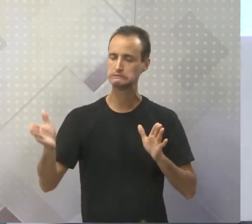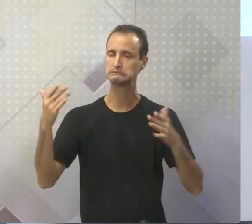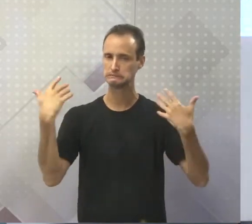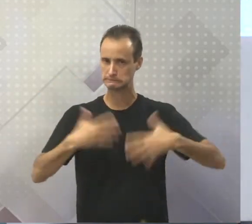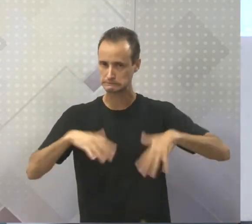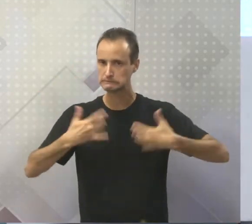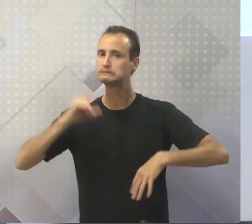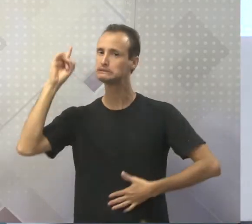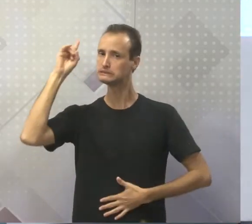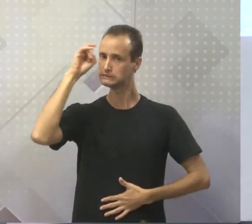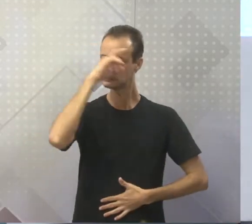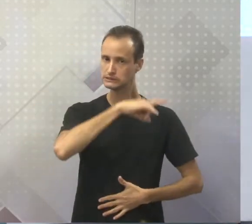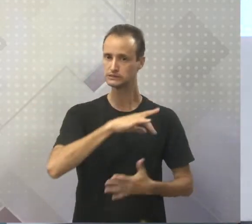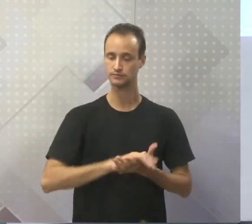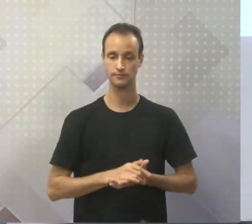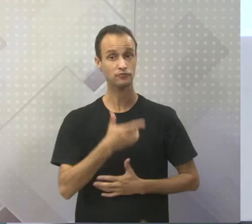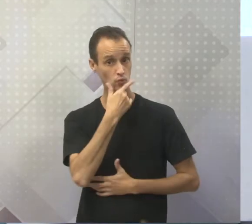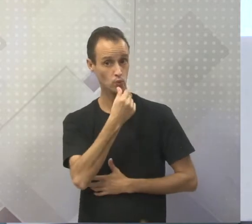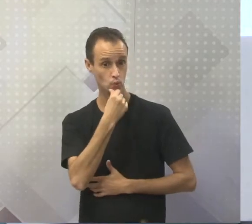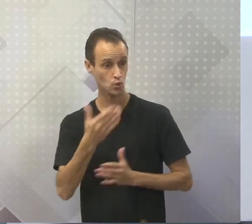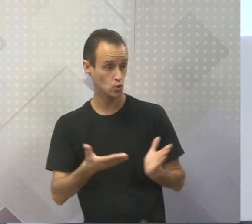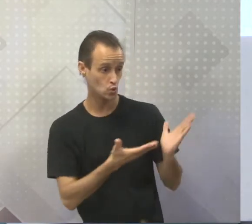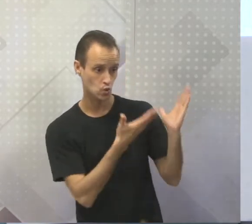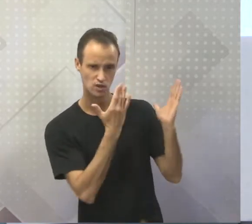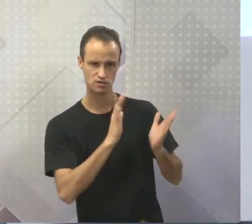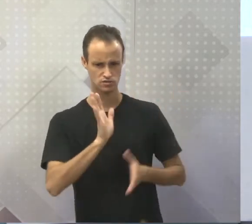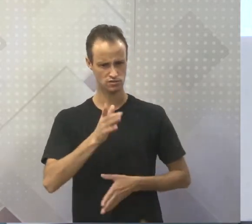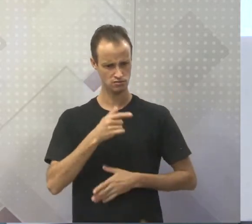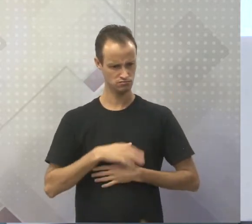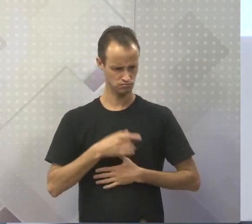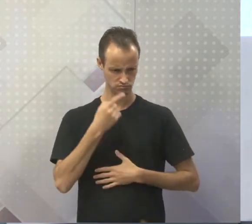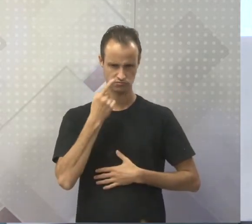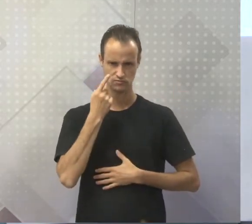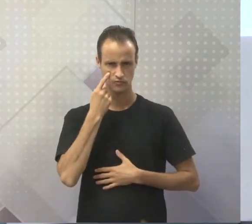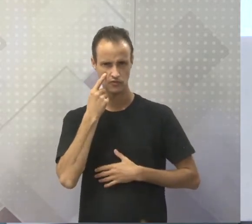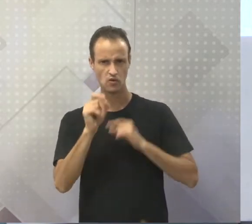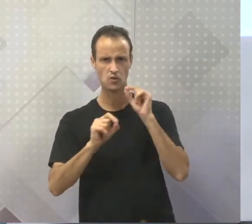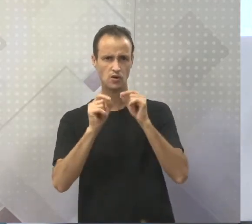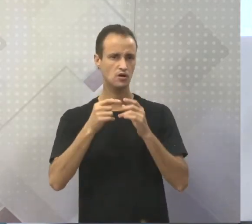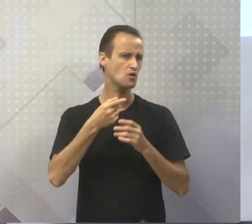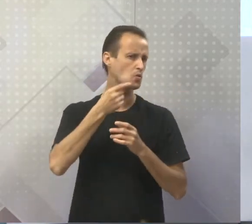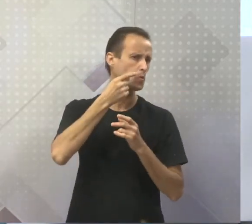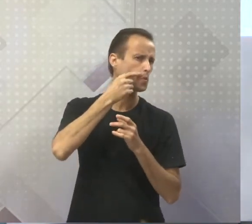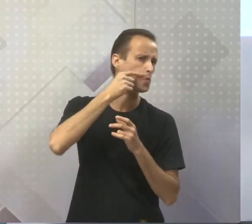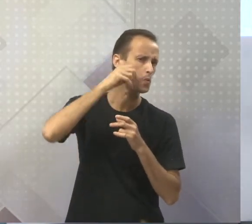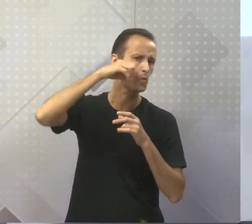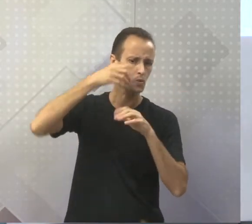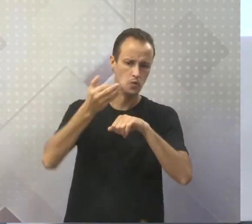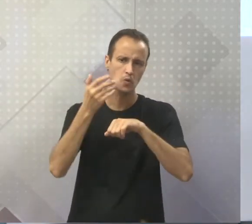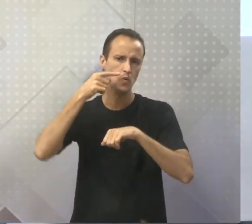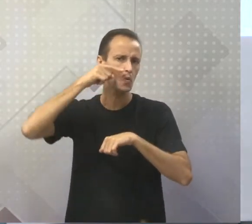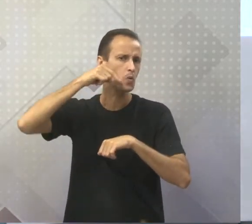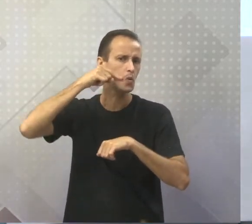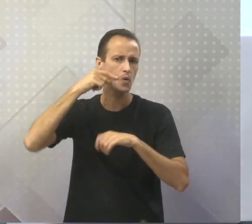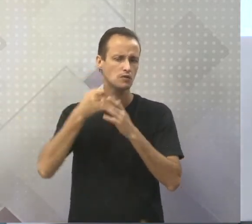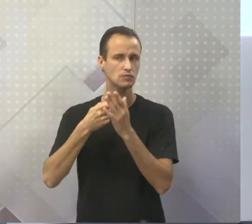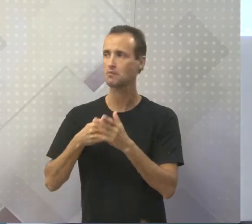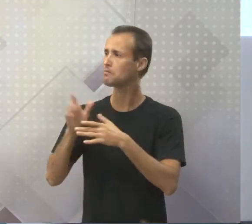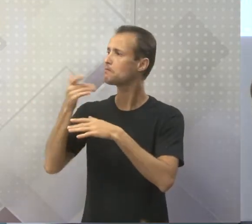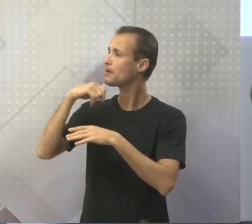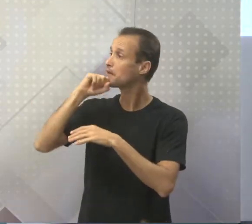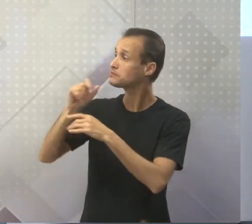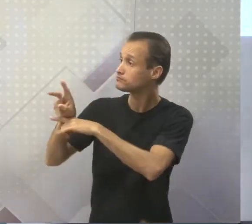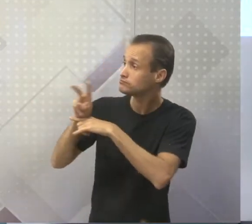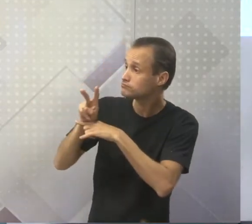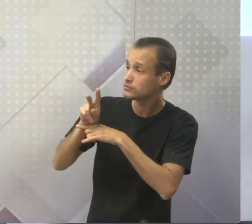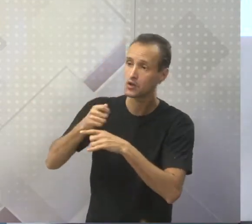difícil para as pessoas, né? O menino aqui, ó, já está olhando, aparecendo os pelinhos. Cara, vou fazer papo. Pai, me empresta seu barbeador, né? Ó,